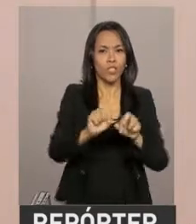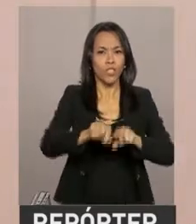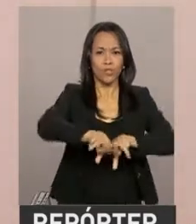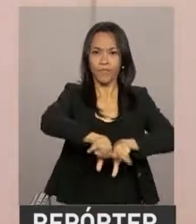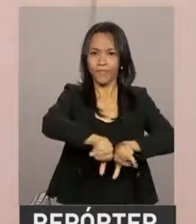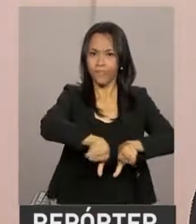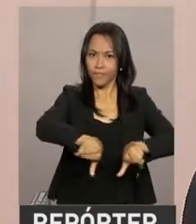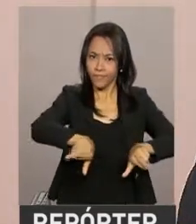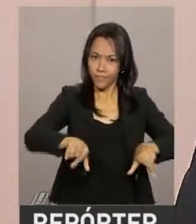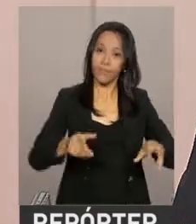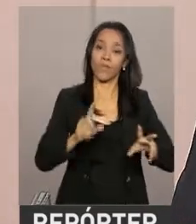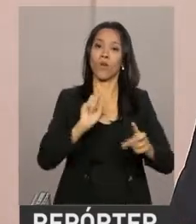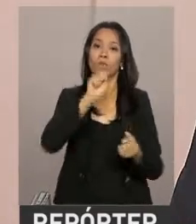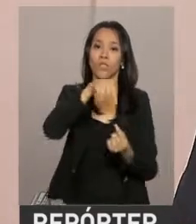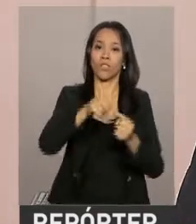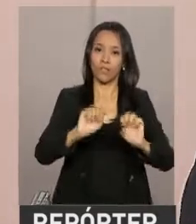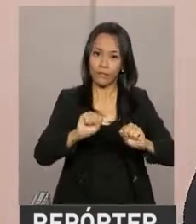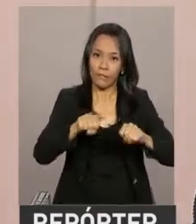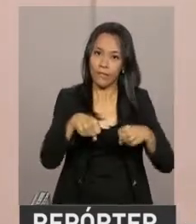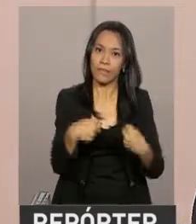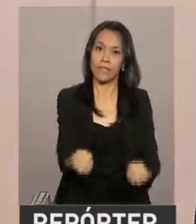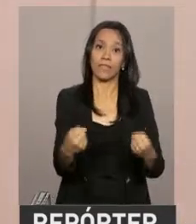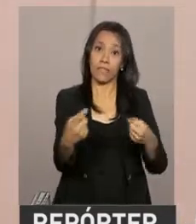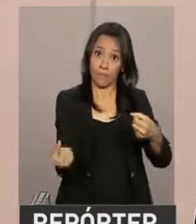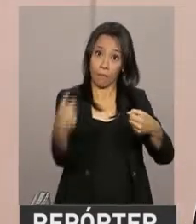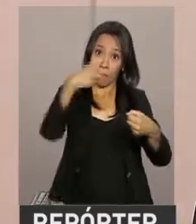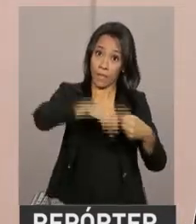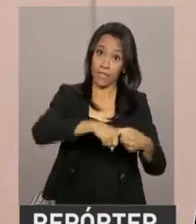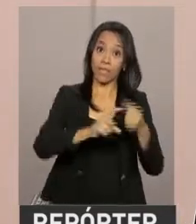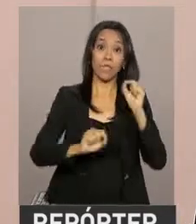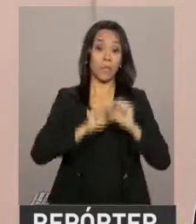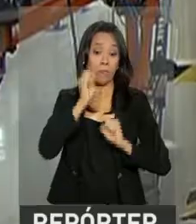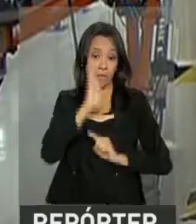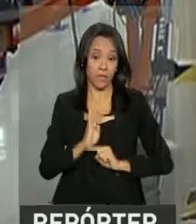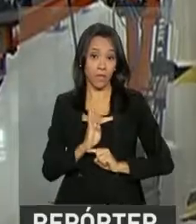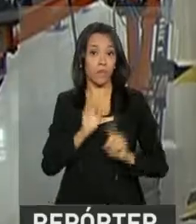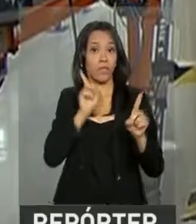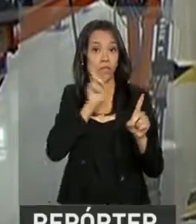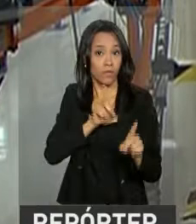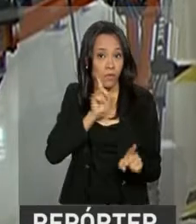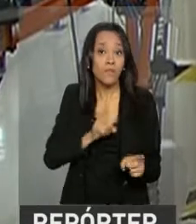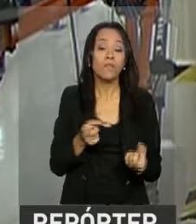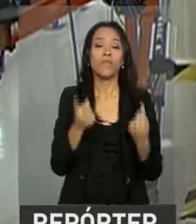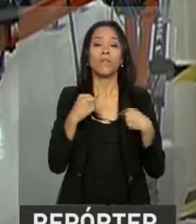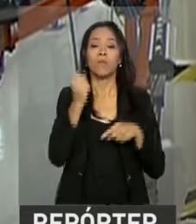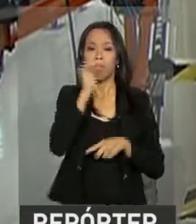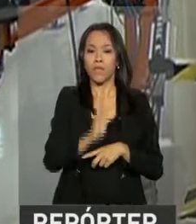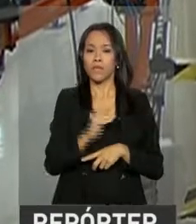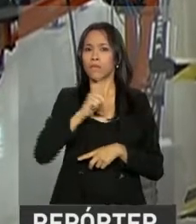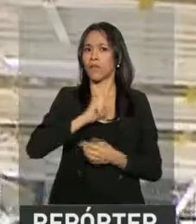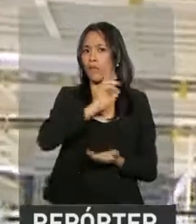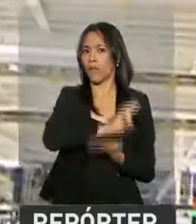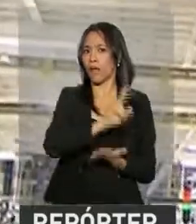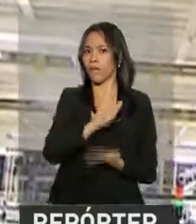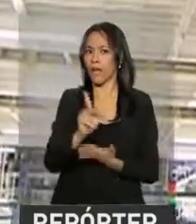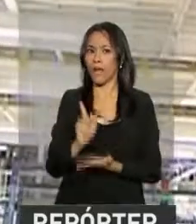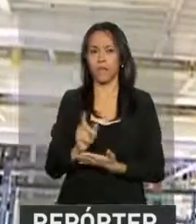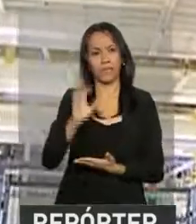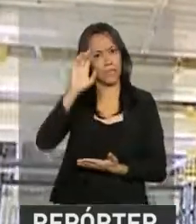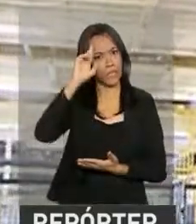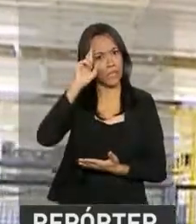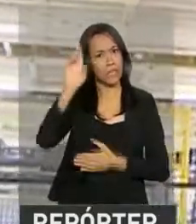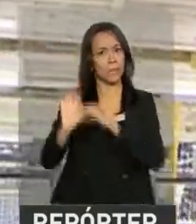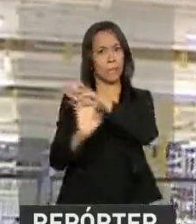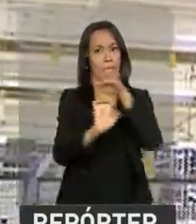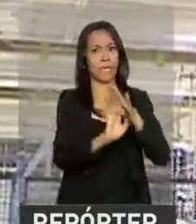é fortalecer essa parceria entre brasil e estados unidos o brasil já tem investimentos de diversas empresas americanas em